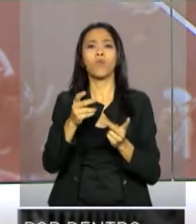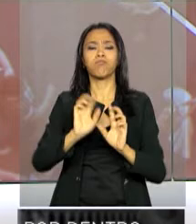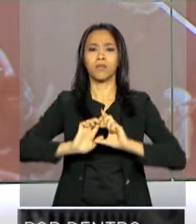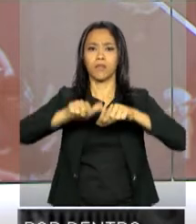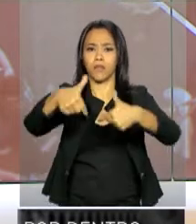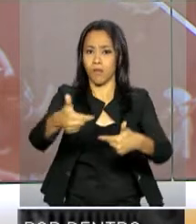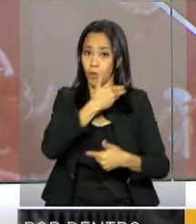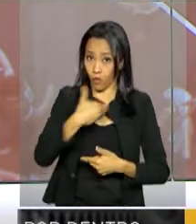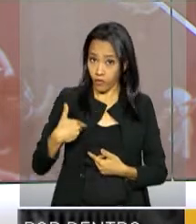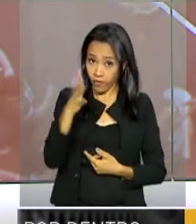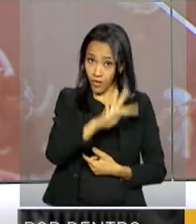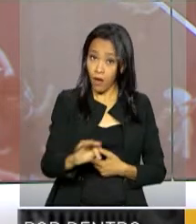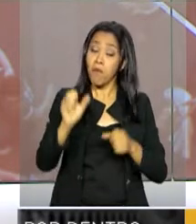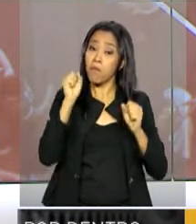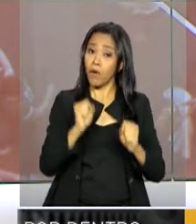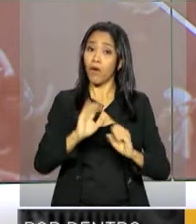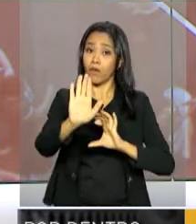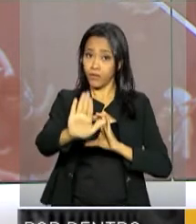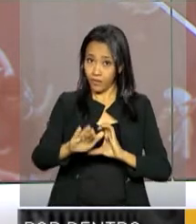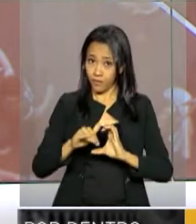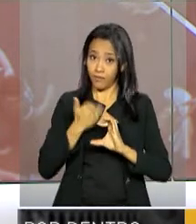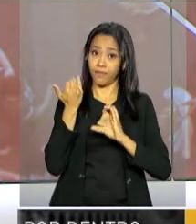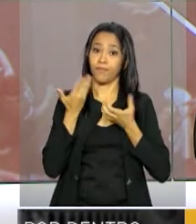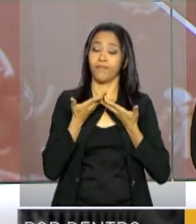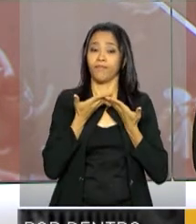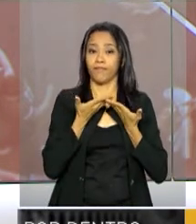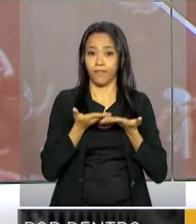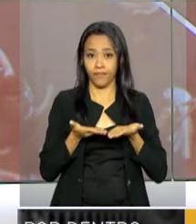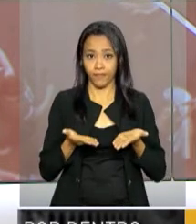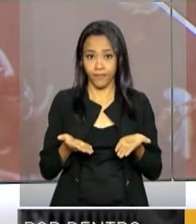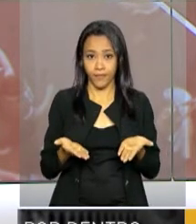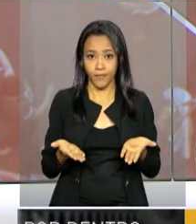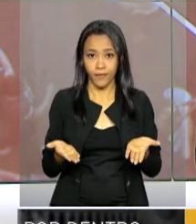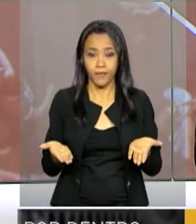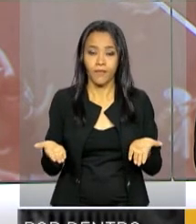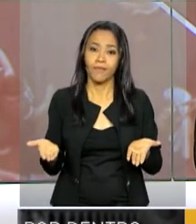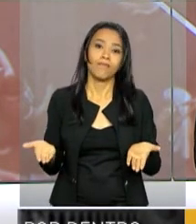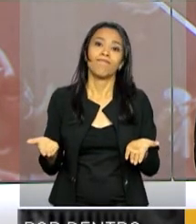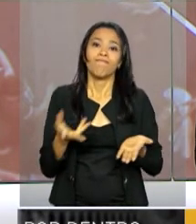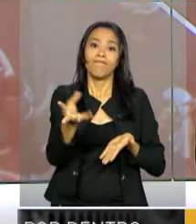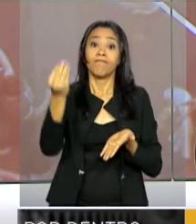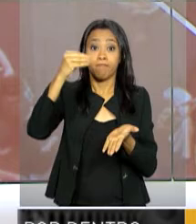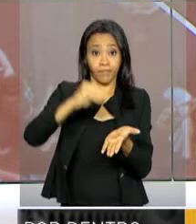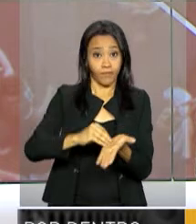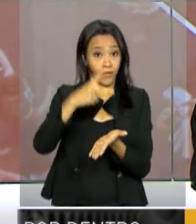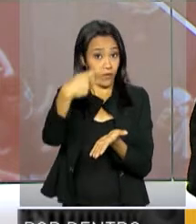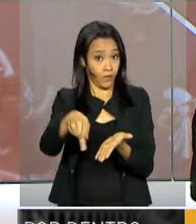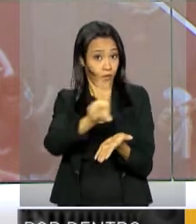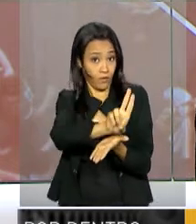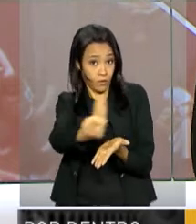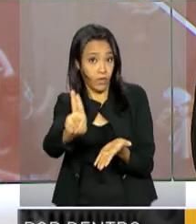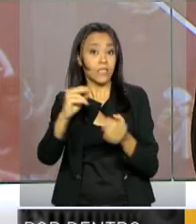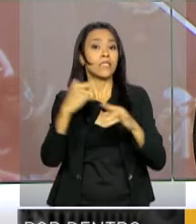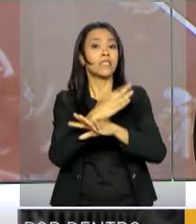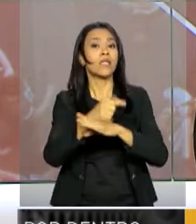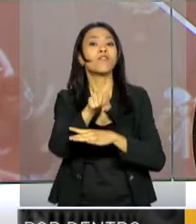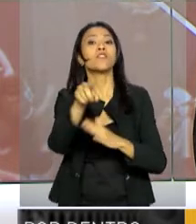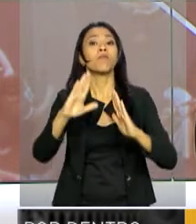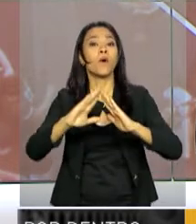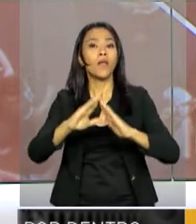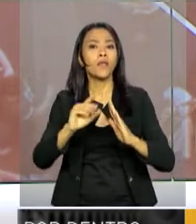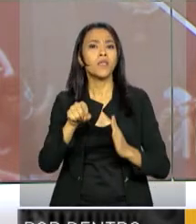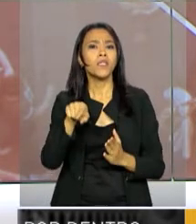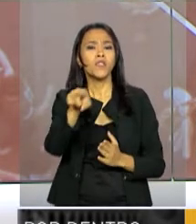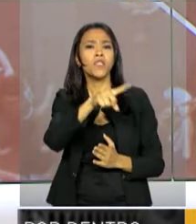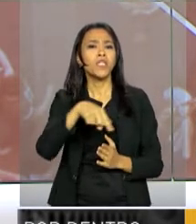governo federal escreva para por dentro do governo a roupa previdencia.gov.br informe o seu nome à cidade onde você